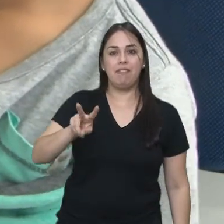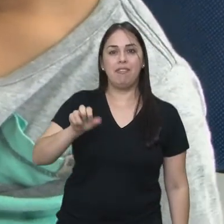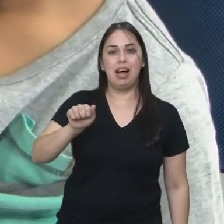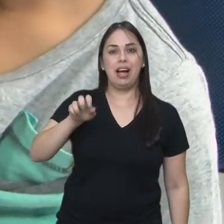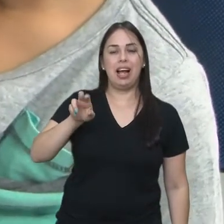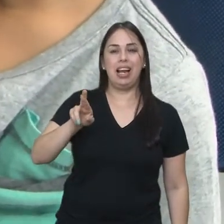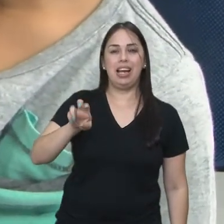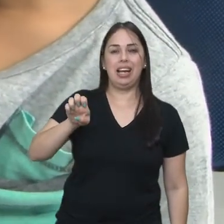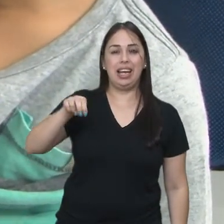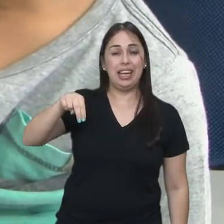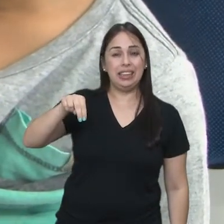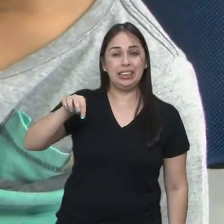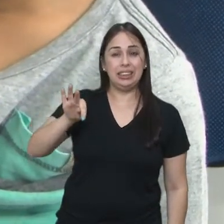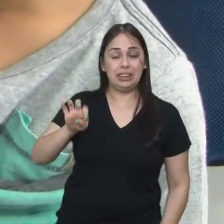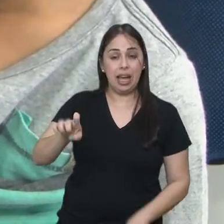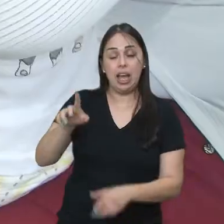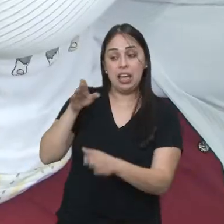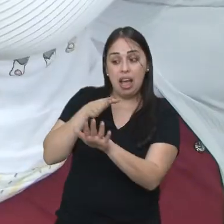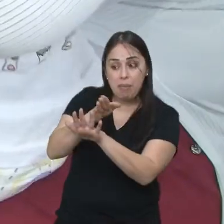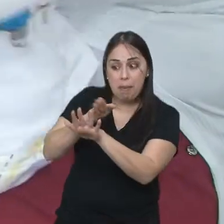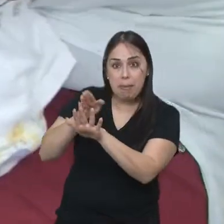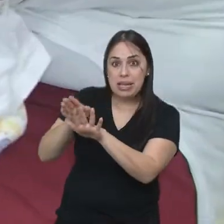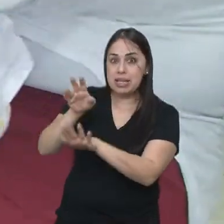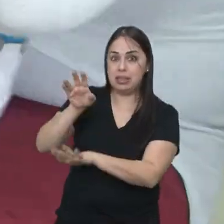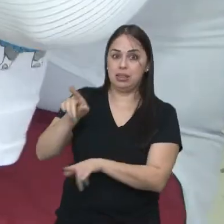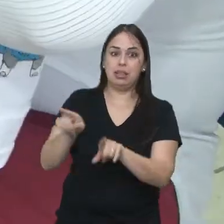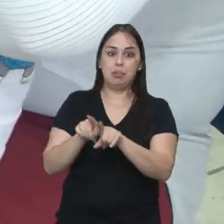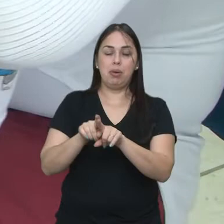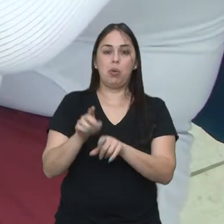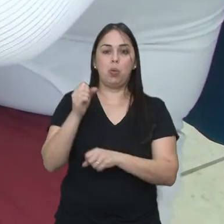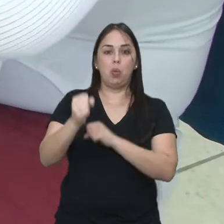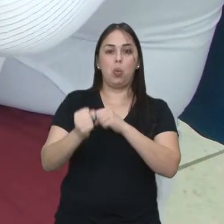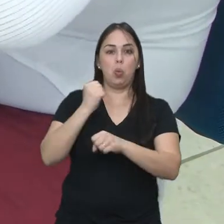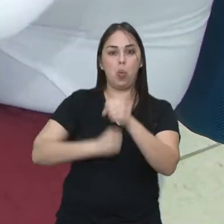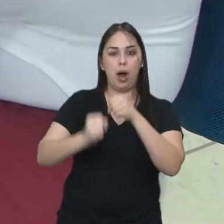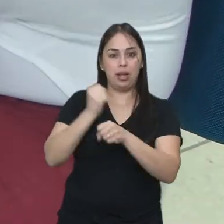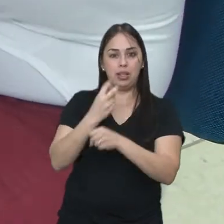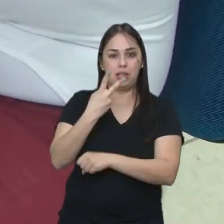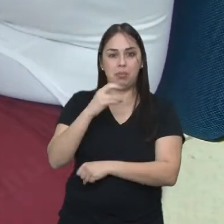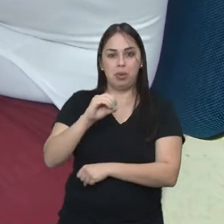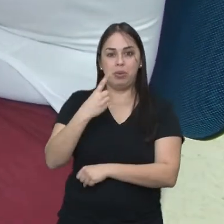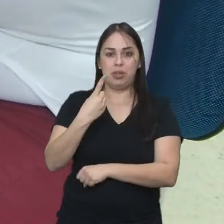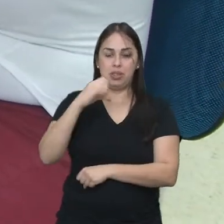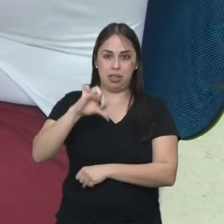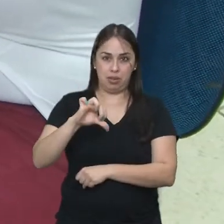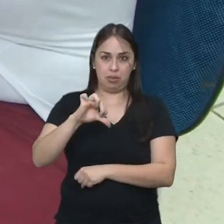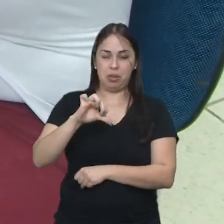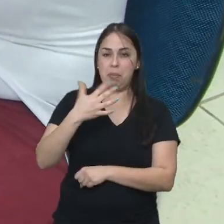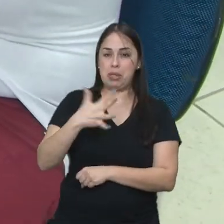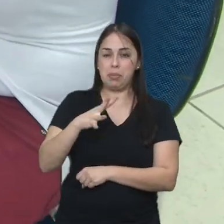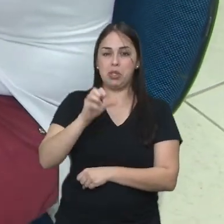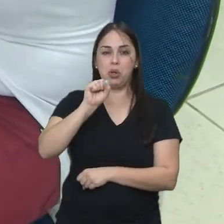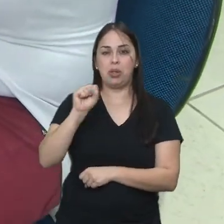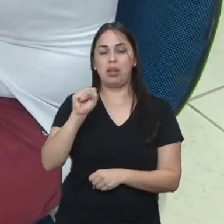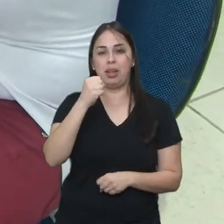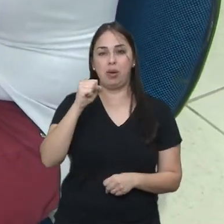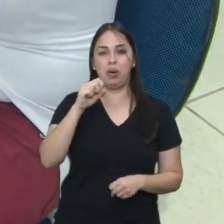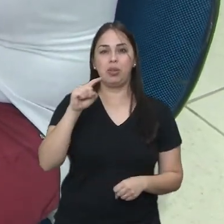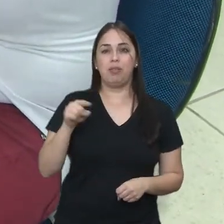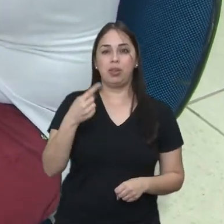garante a proteção contra uma série de doenças. Enquanto em 2019 a taxa alcançada pelo município foi de